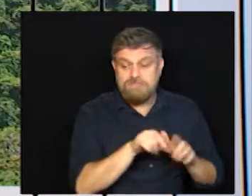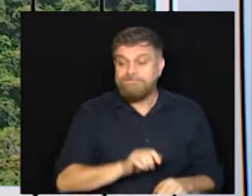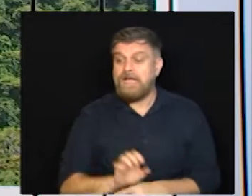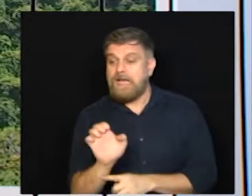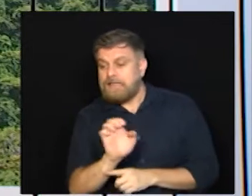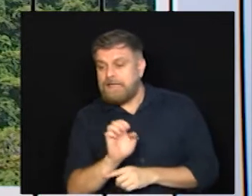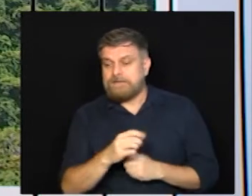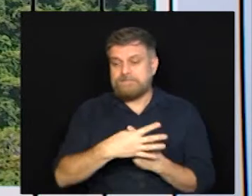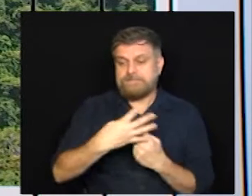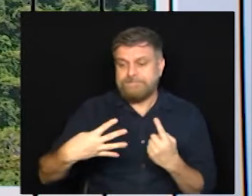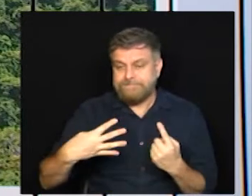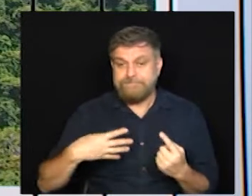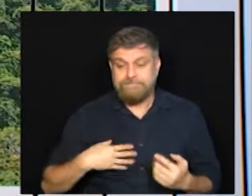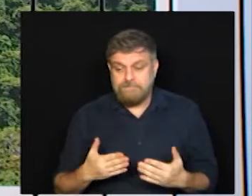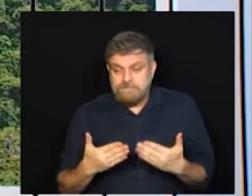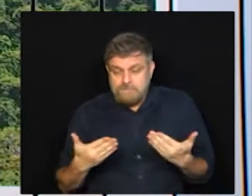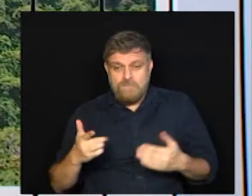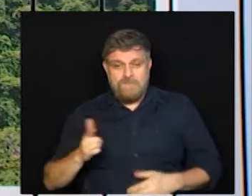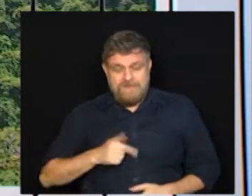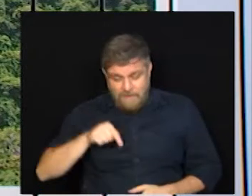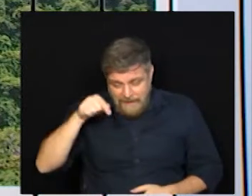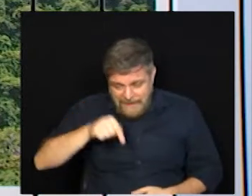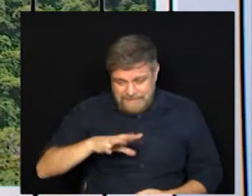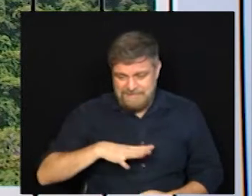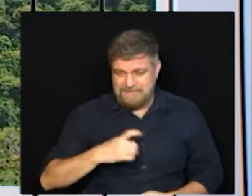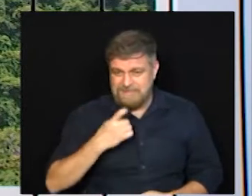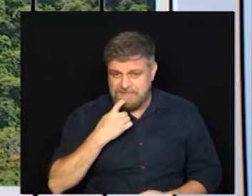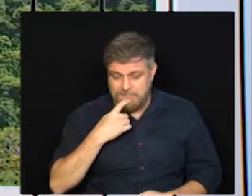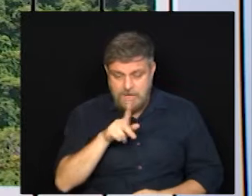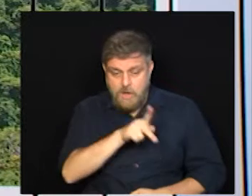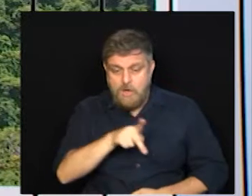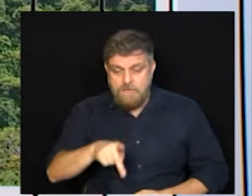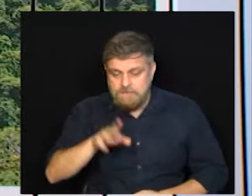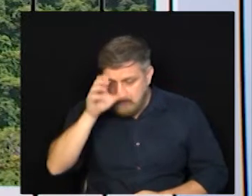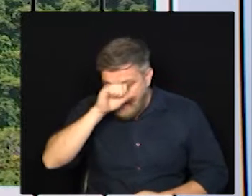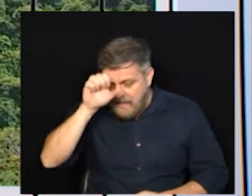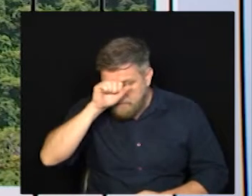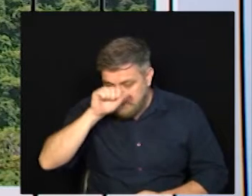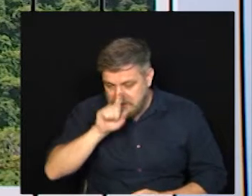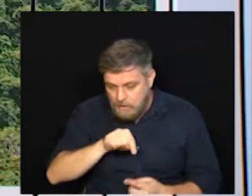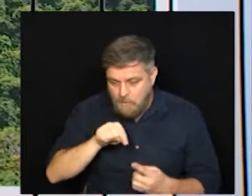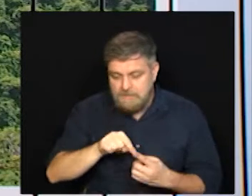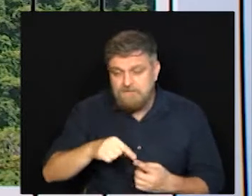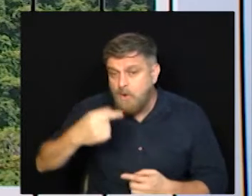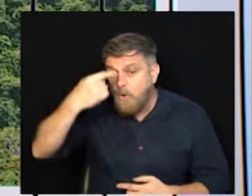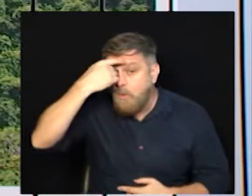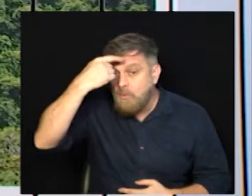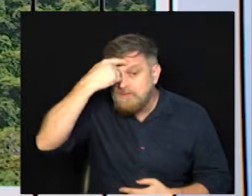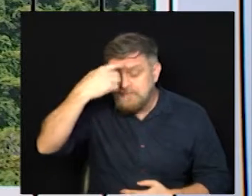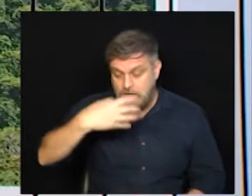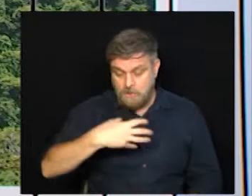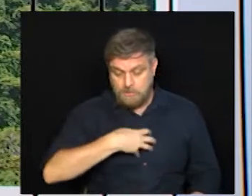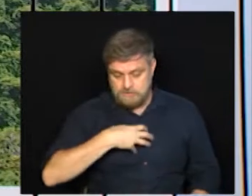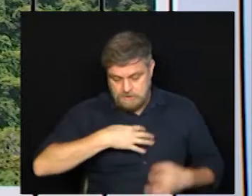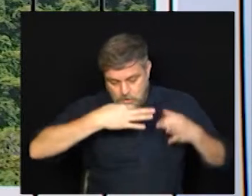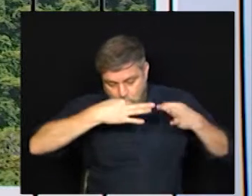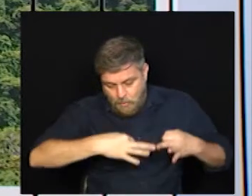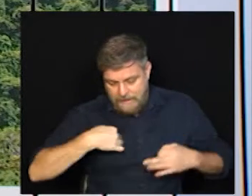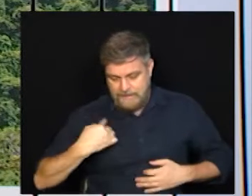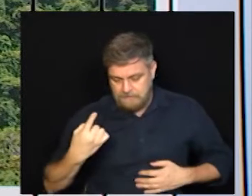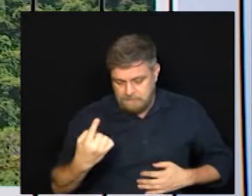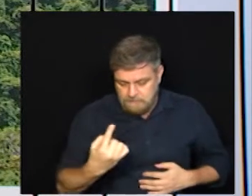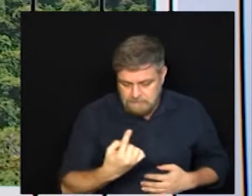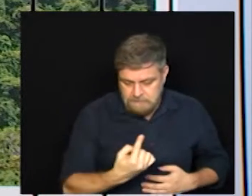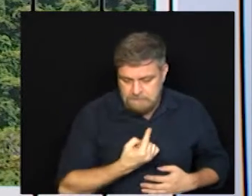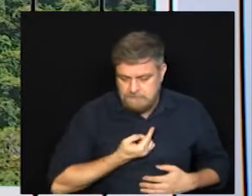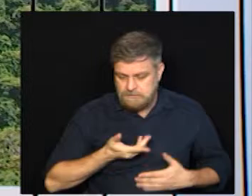dar essas formações continuadas aqui no município de Campinas que também possam conscientizar a maneira da gente poder